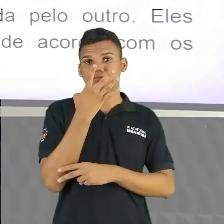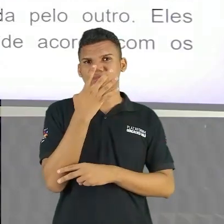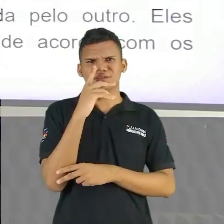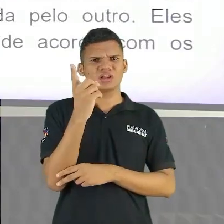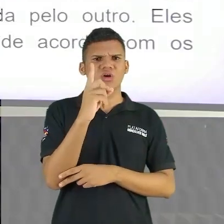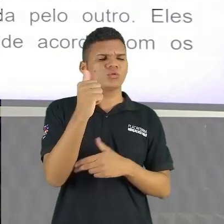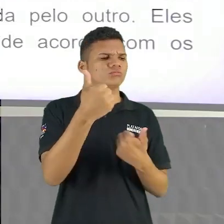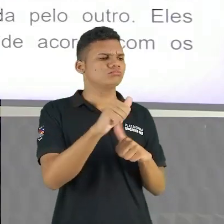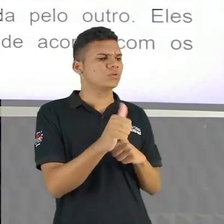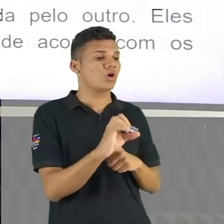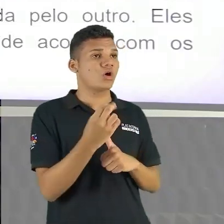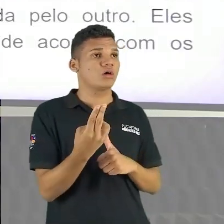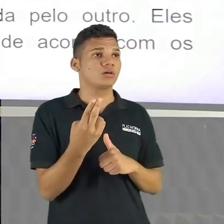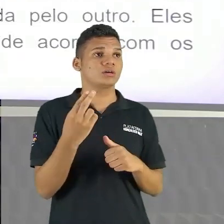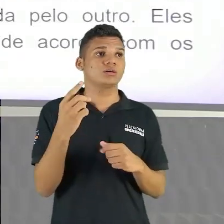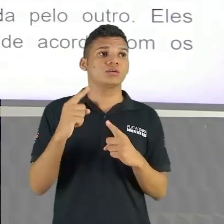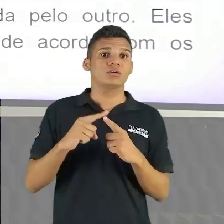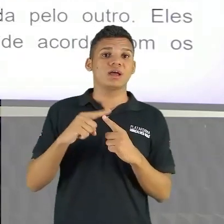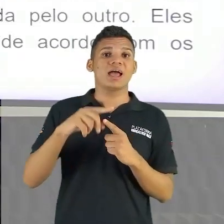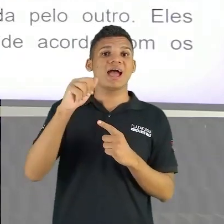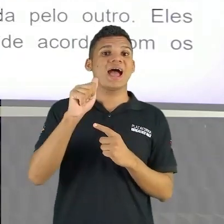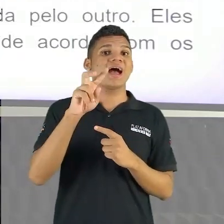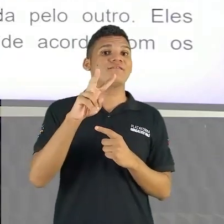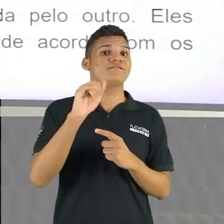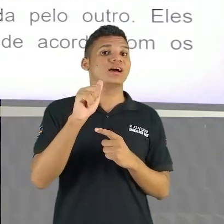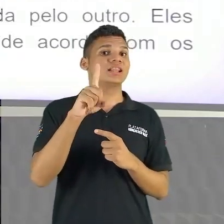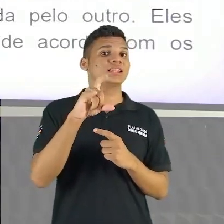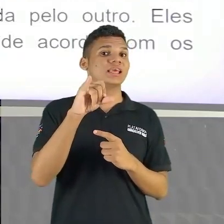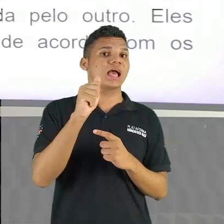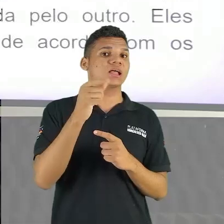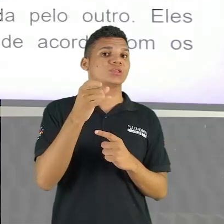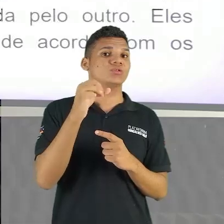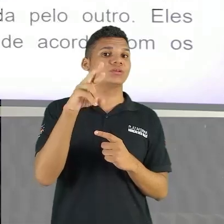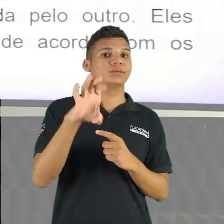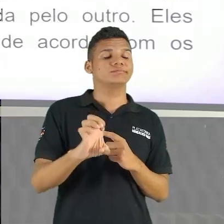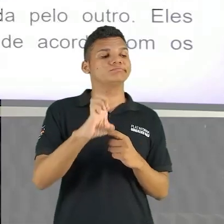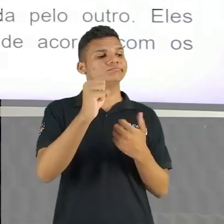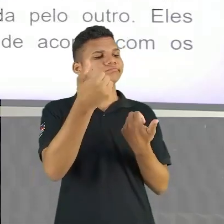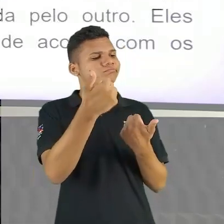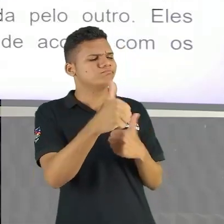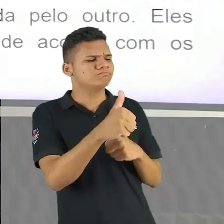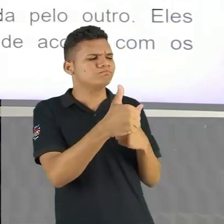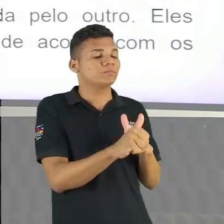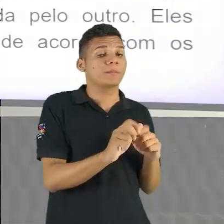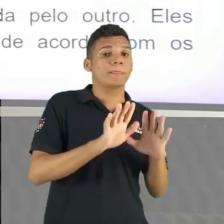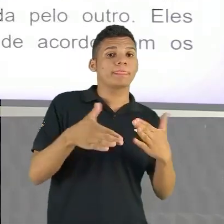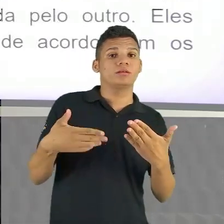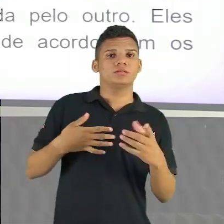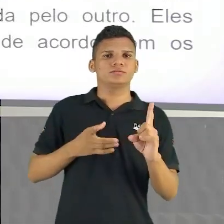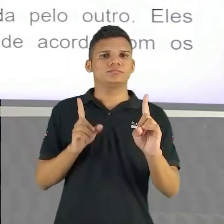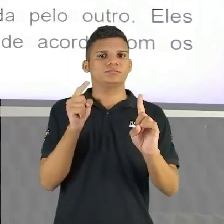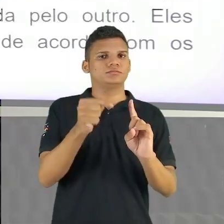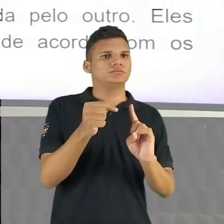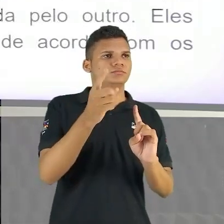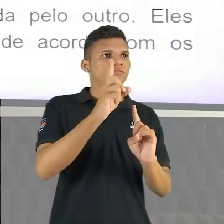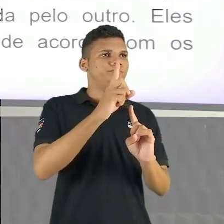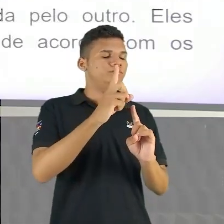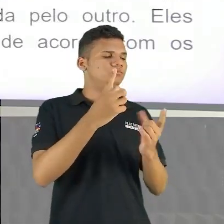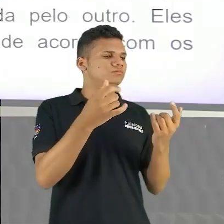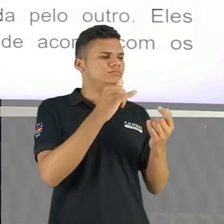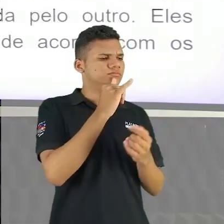revisores tá E nem de examinadores são de avaliadores agora por quê Porque eles não estão ali com o objetivo de cortar a sua